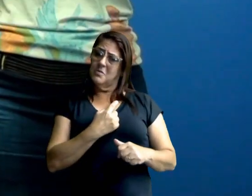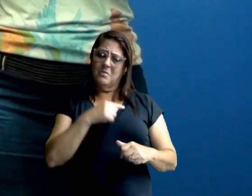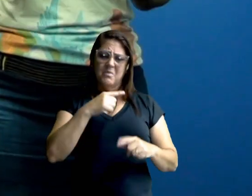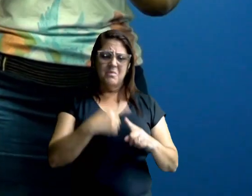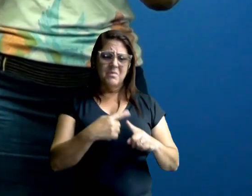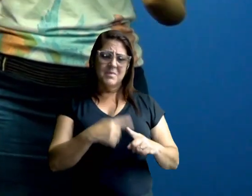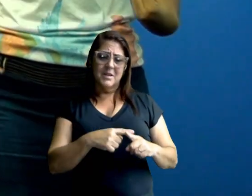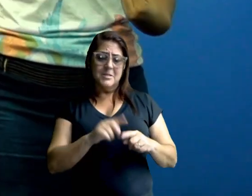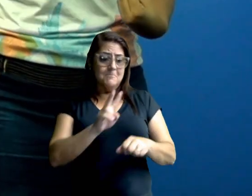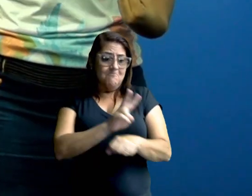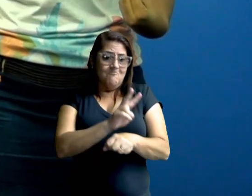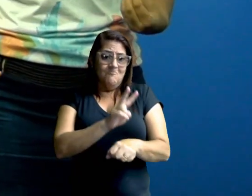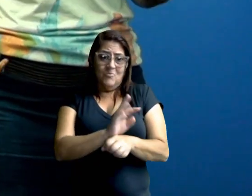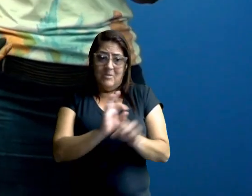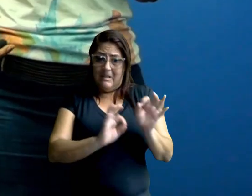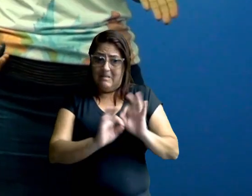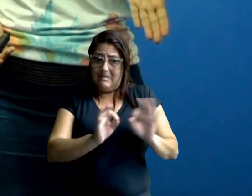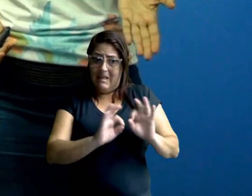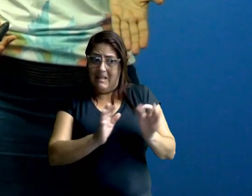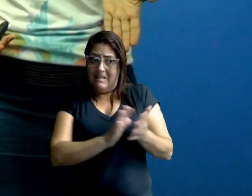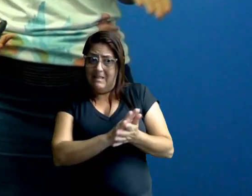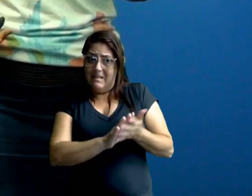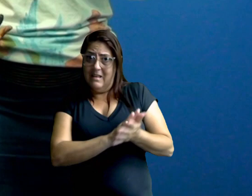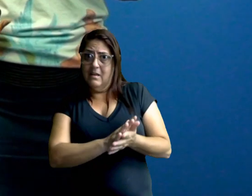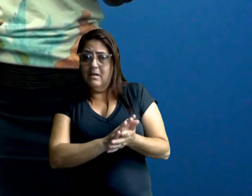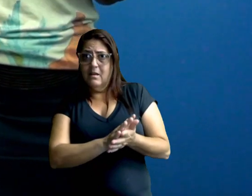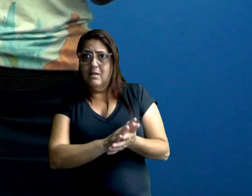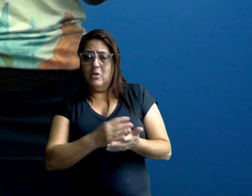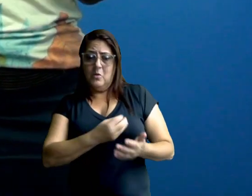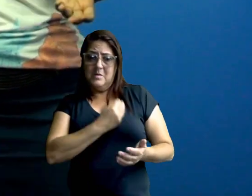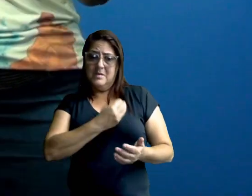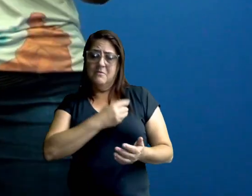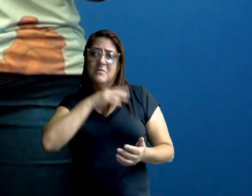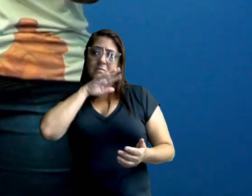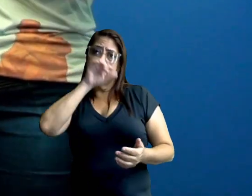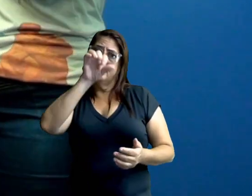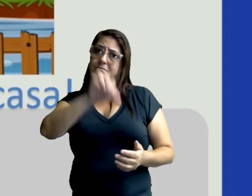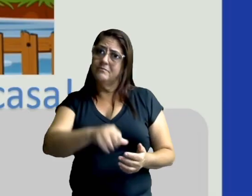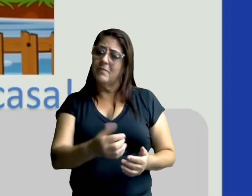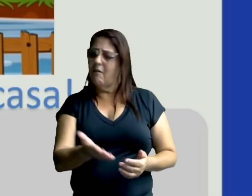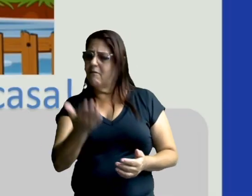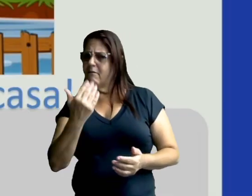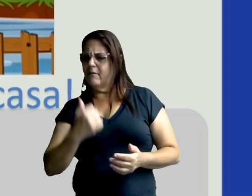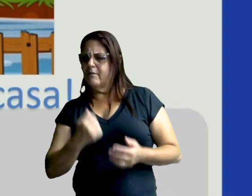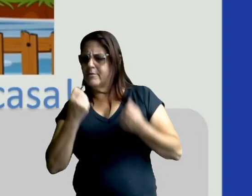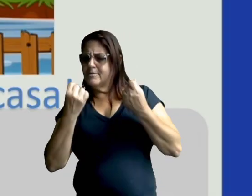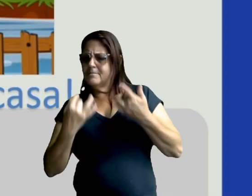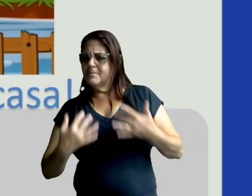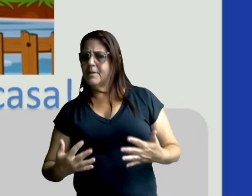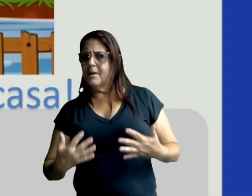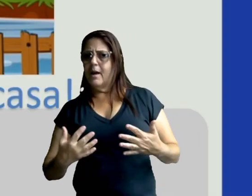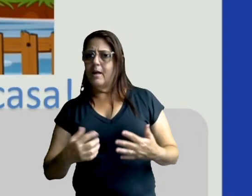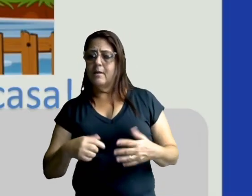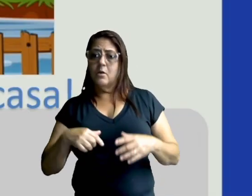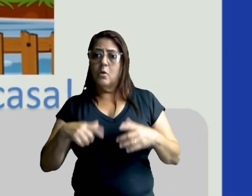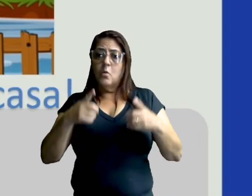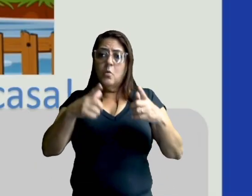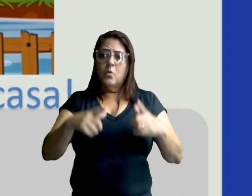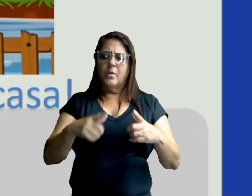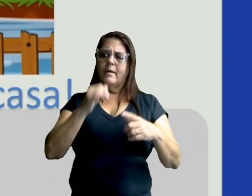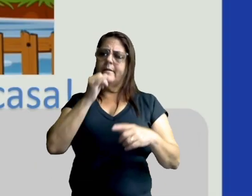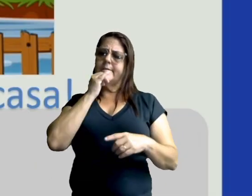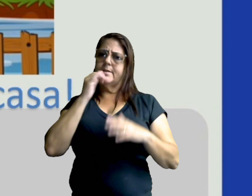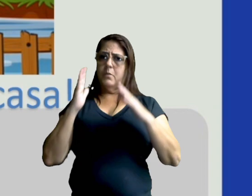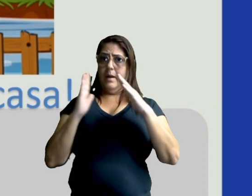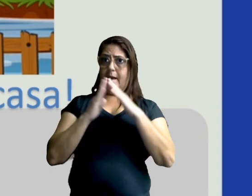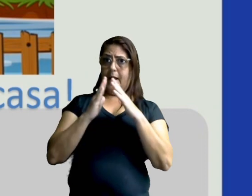a nossa vida também. Você quer saber como? Eu vou te explicar. Vem cá. O meio ambiente, tá, gente? É a nossa casa,